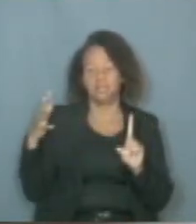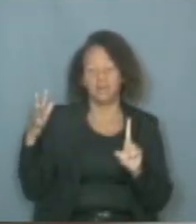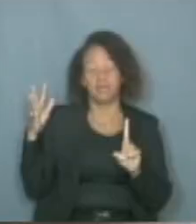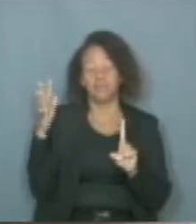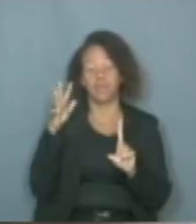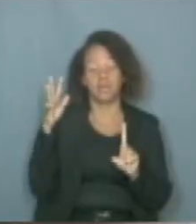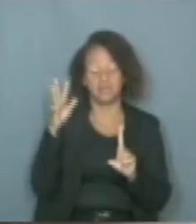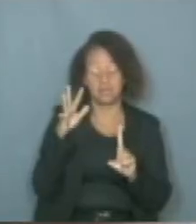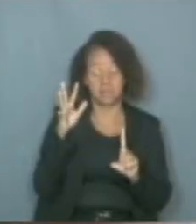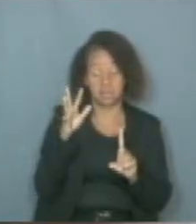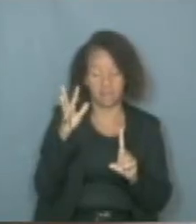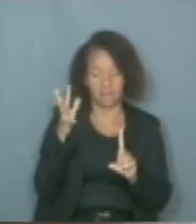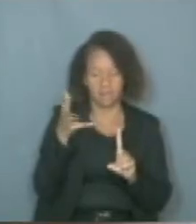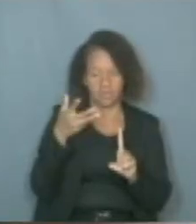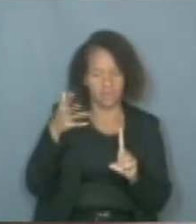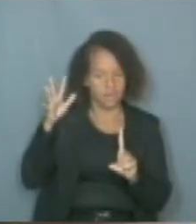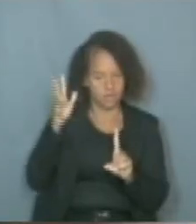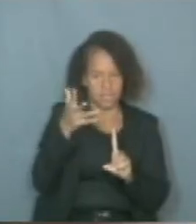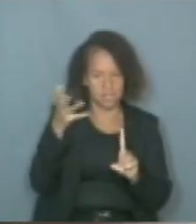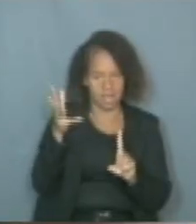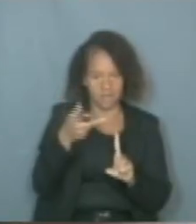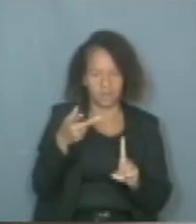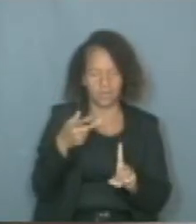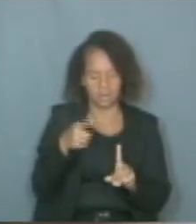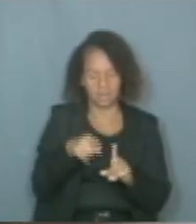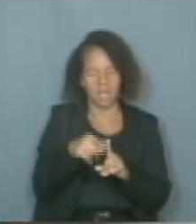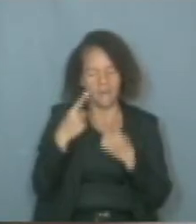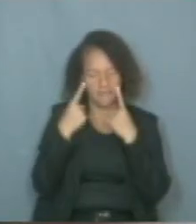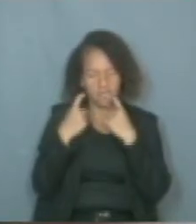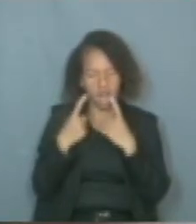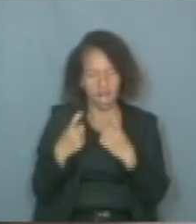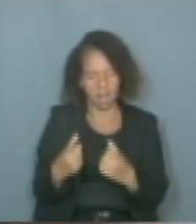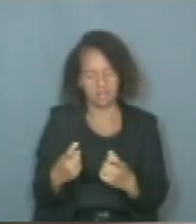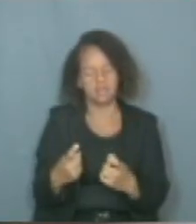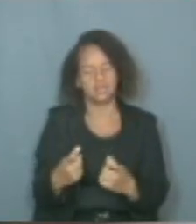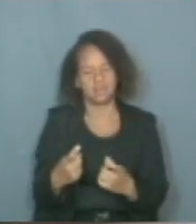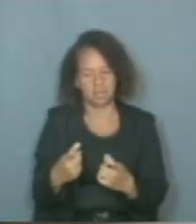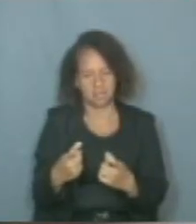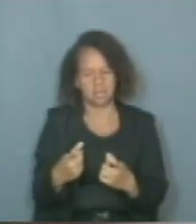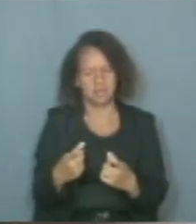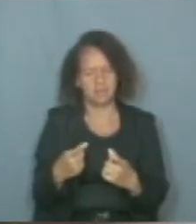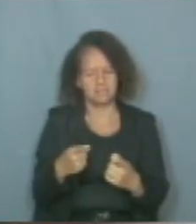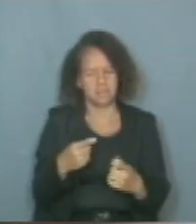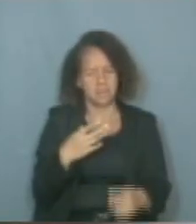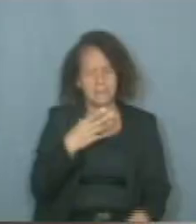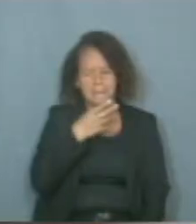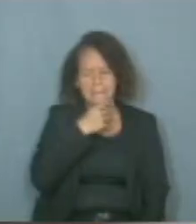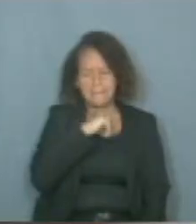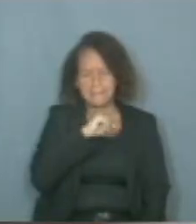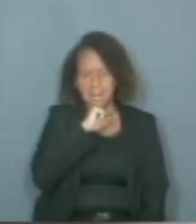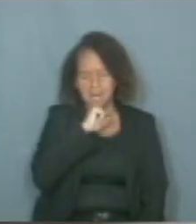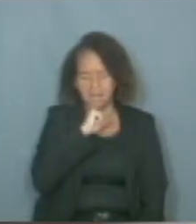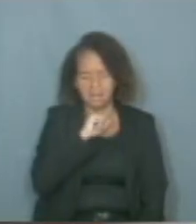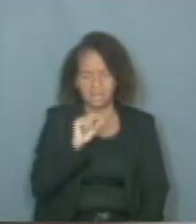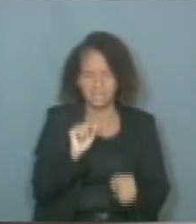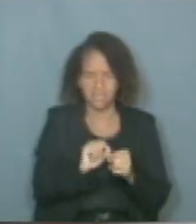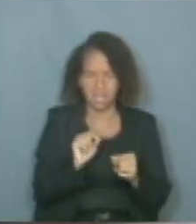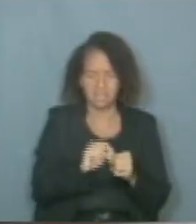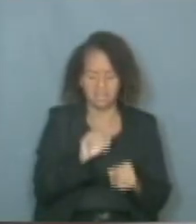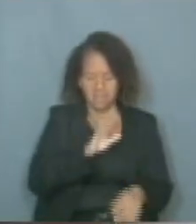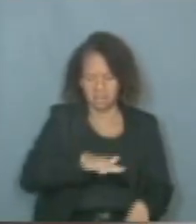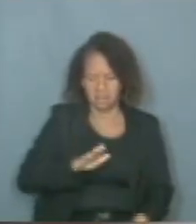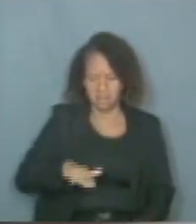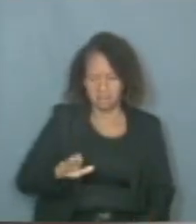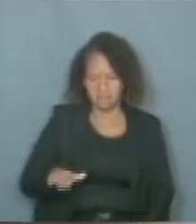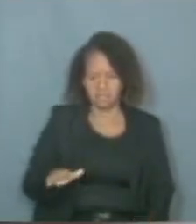influenciador Felca, que é a violência exercida pelos pais, que fazem com que as